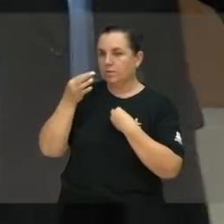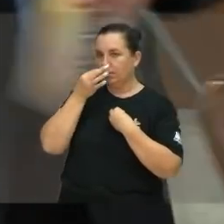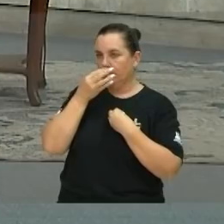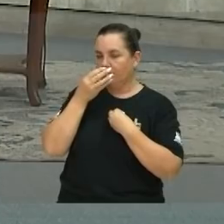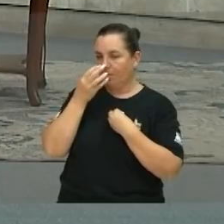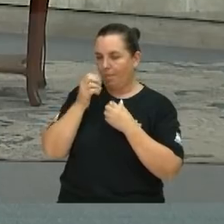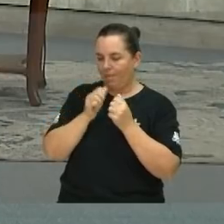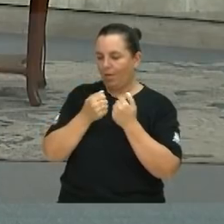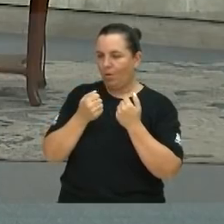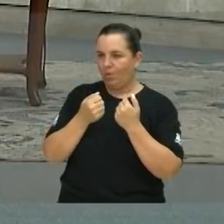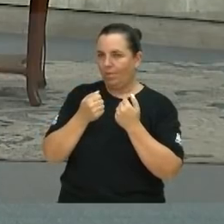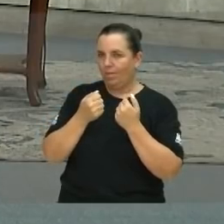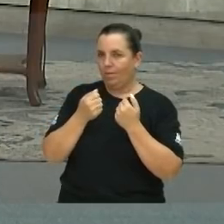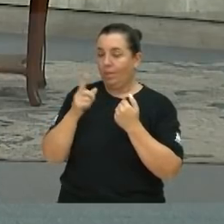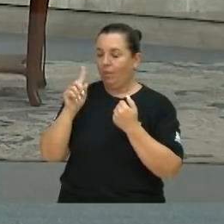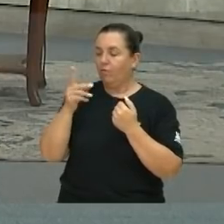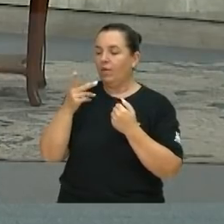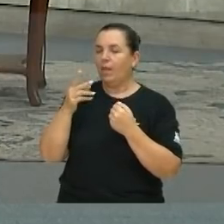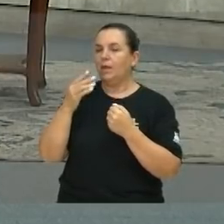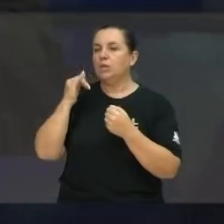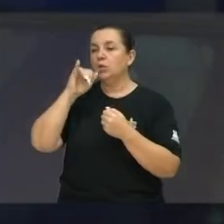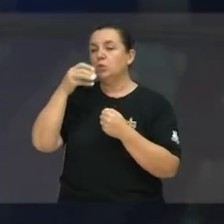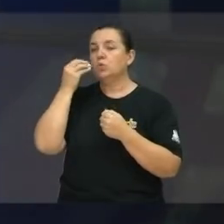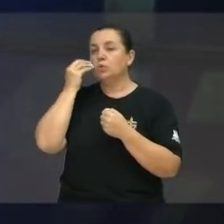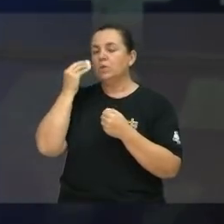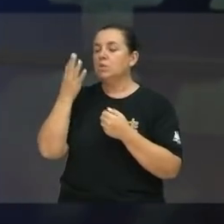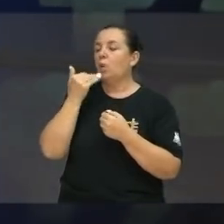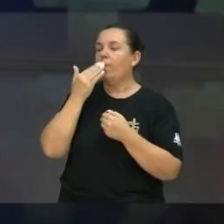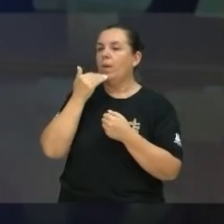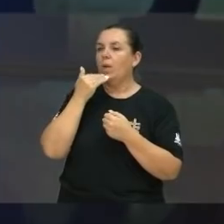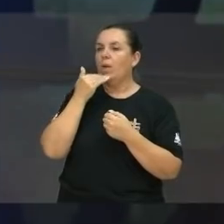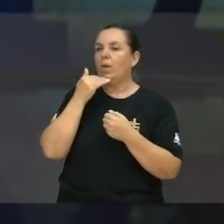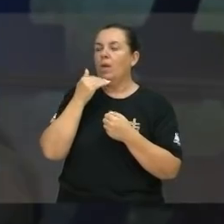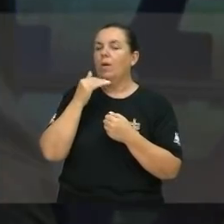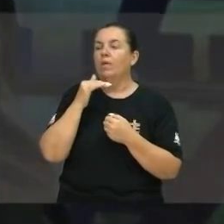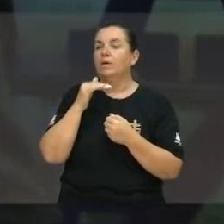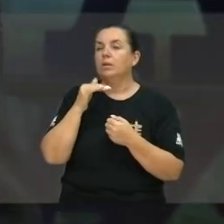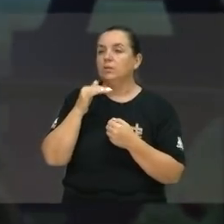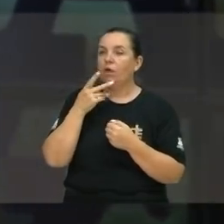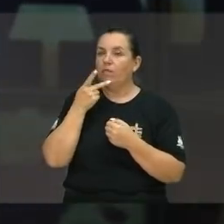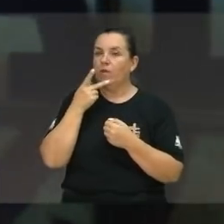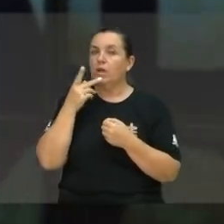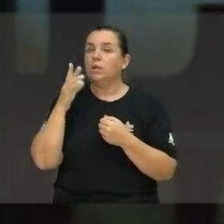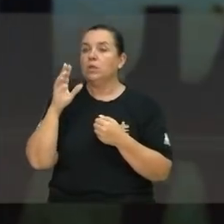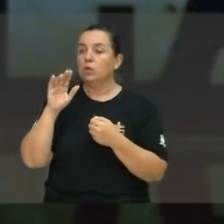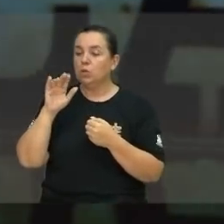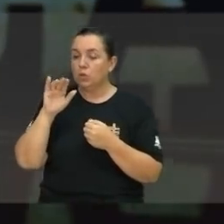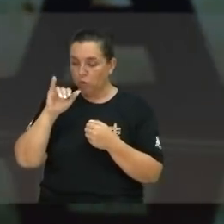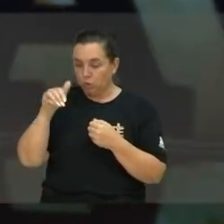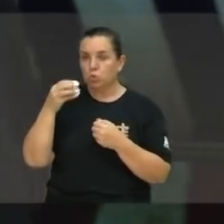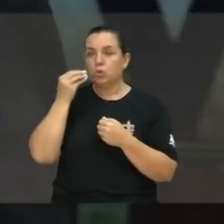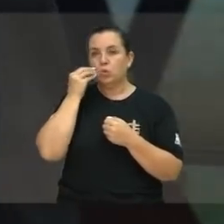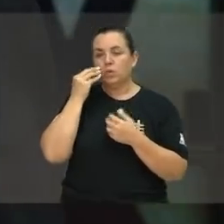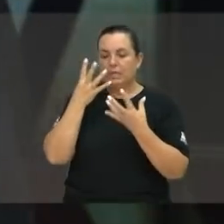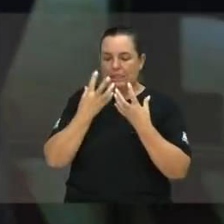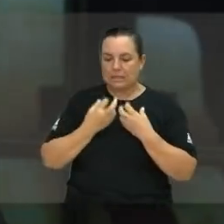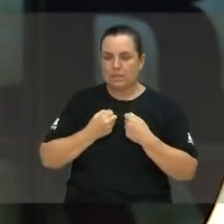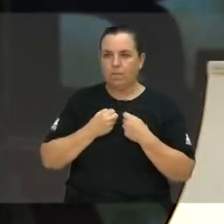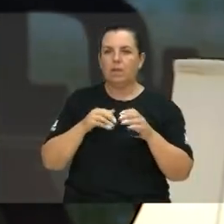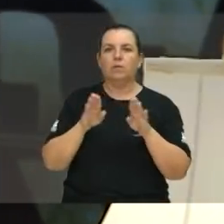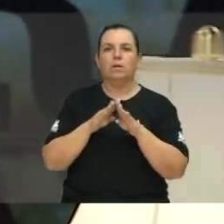pão não diz que ajuda se comeu diz que judas o rei logo que recebeu também